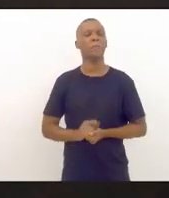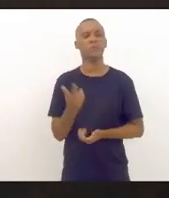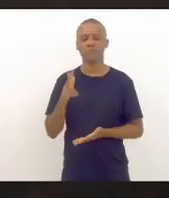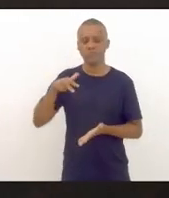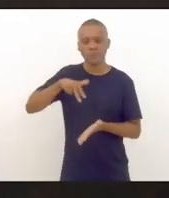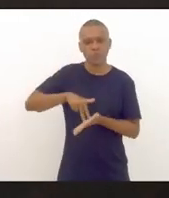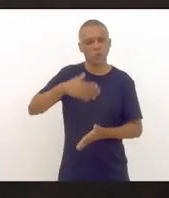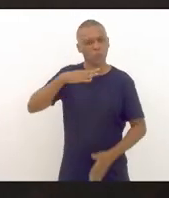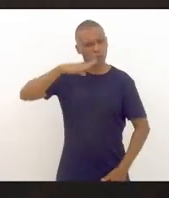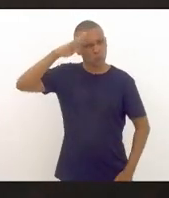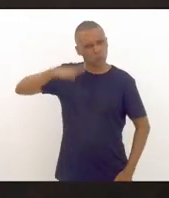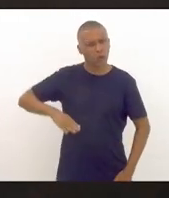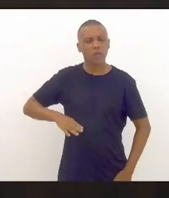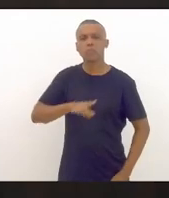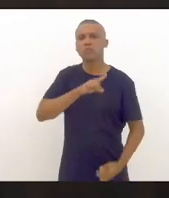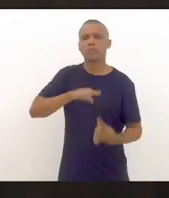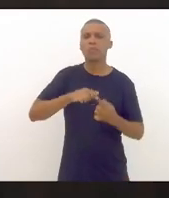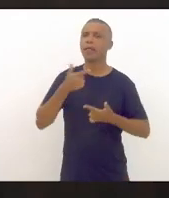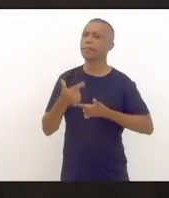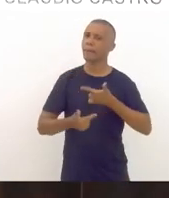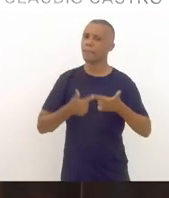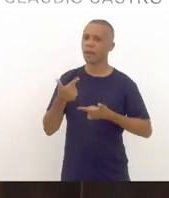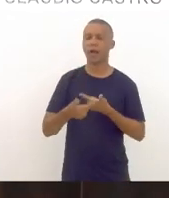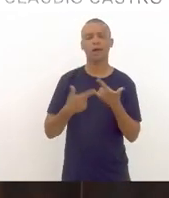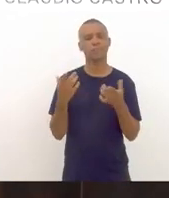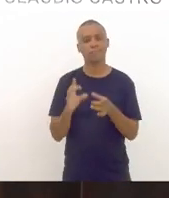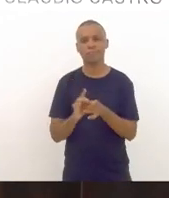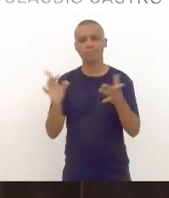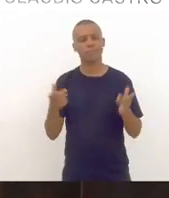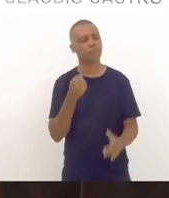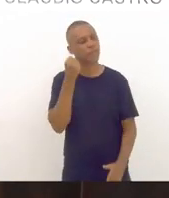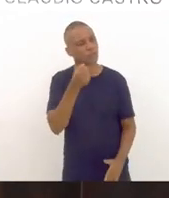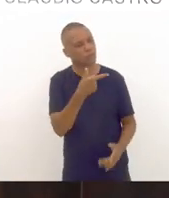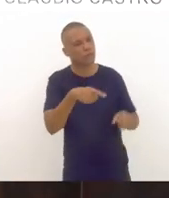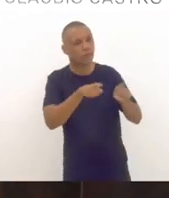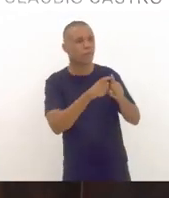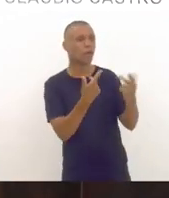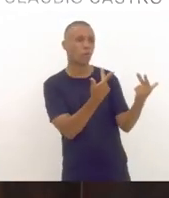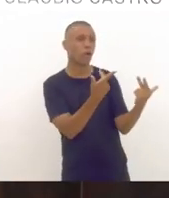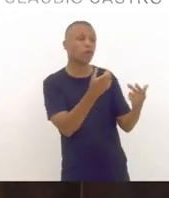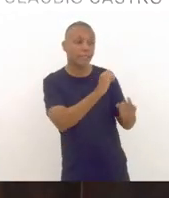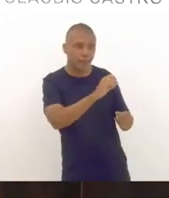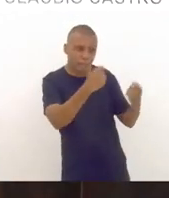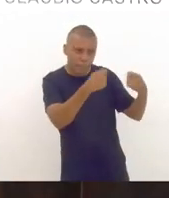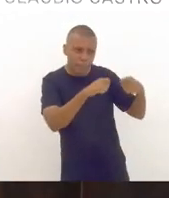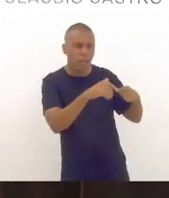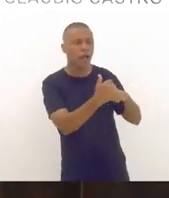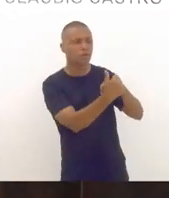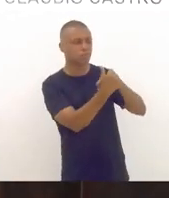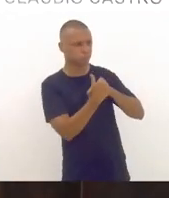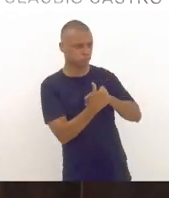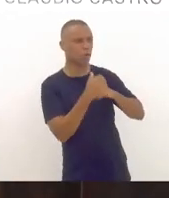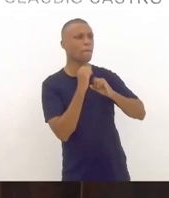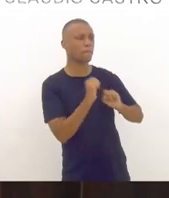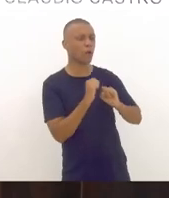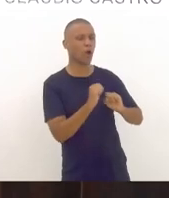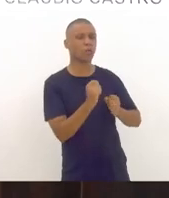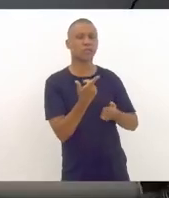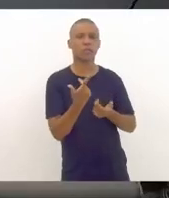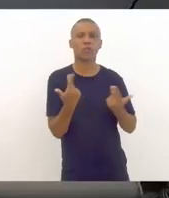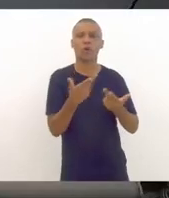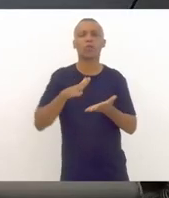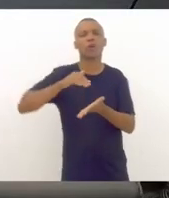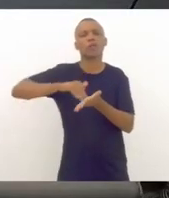um soldado para poder trabalhar e estou sempre às ordens. Senador, o senhor também. Se eu precisar, assim como nosso secretário,